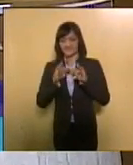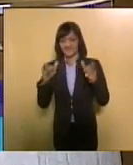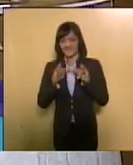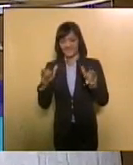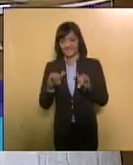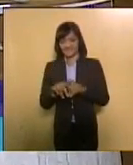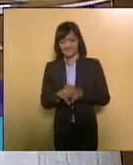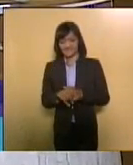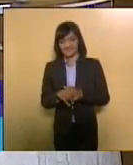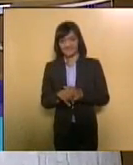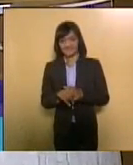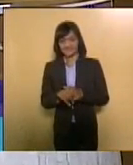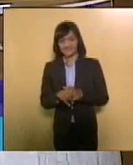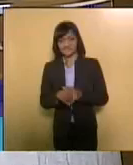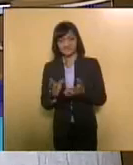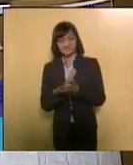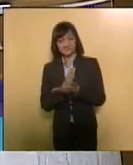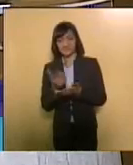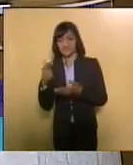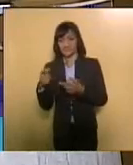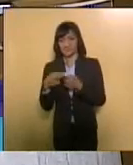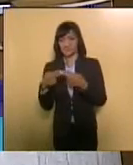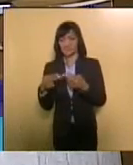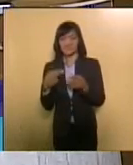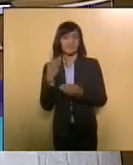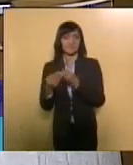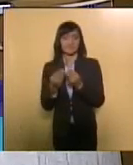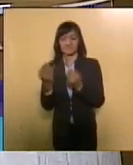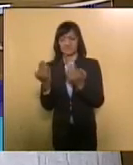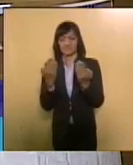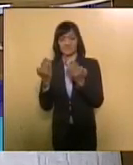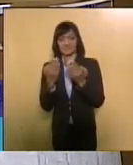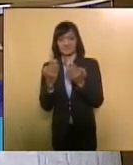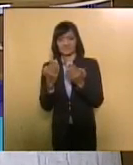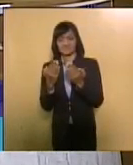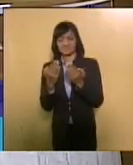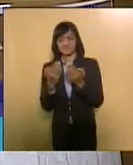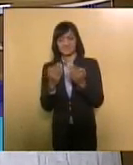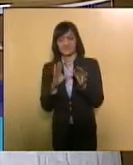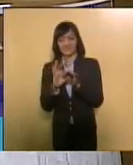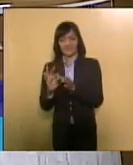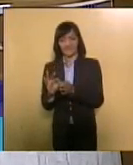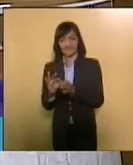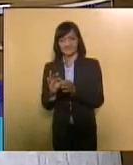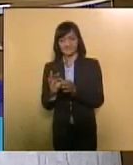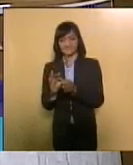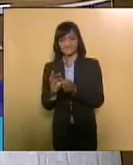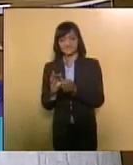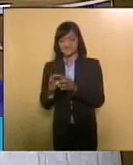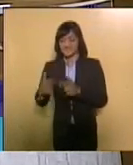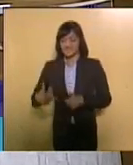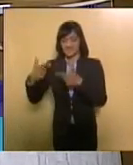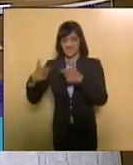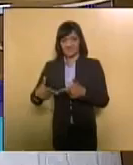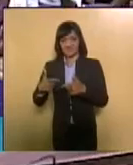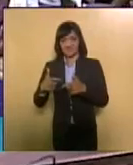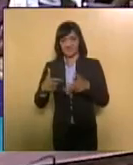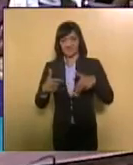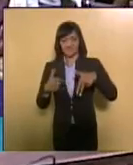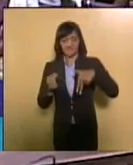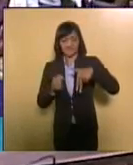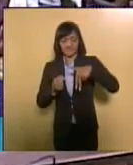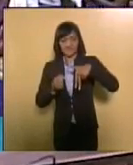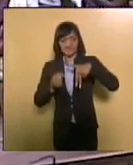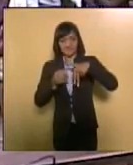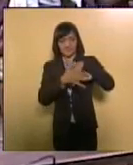fez eh algumas outras comparações com outros contextos então a gente pegou o caso da Guerra do Vietnã que é um dos conflitos mais longos do